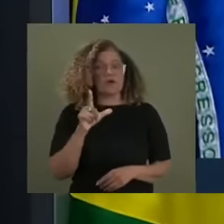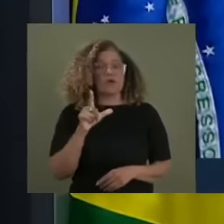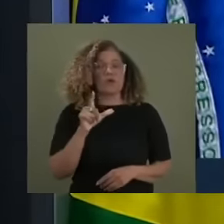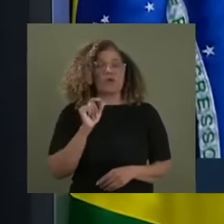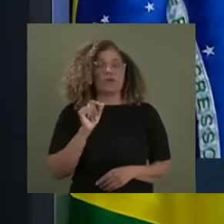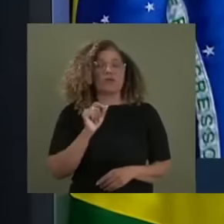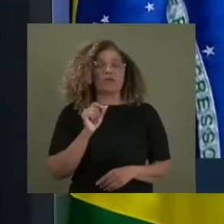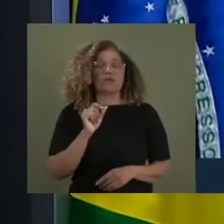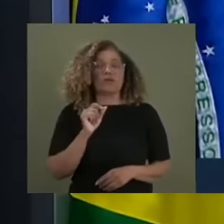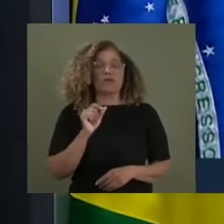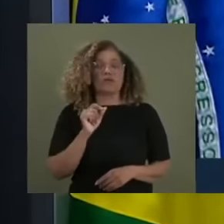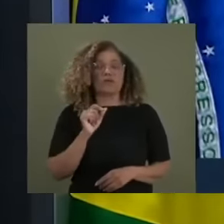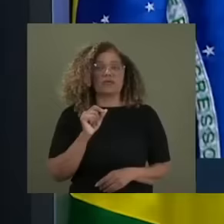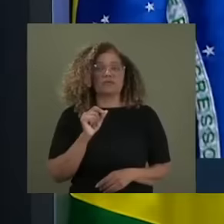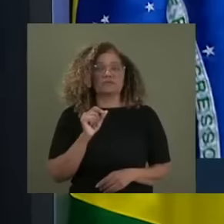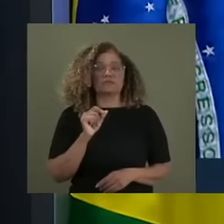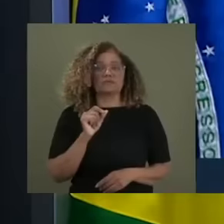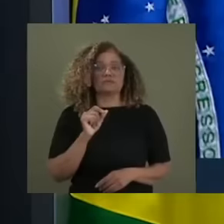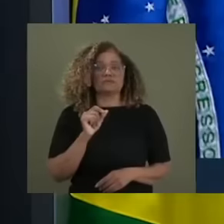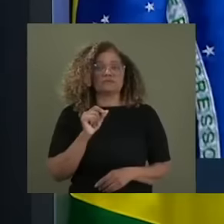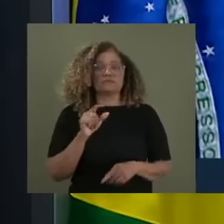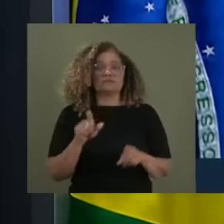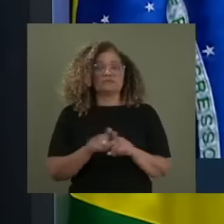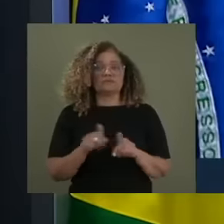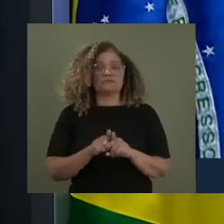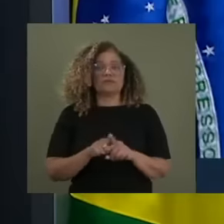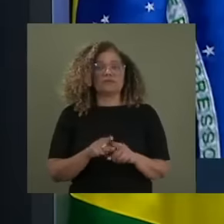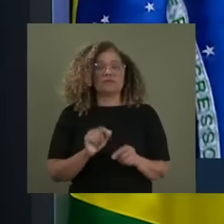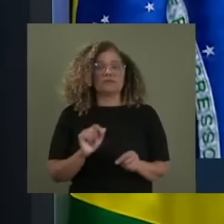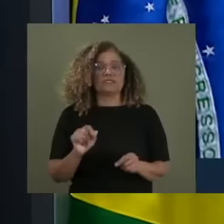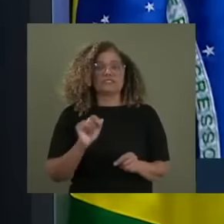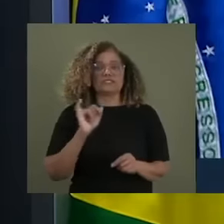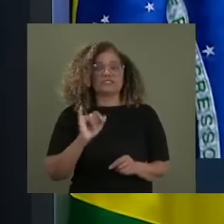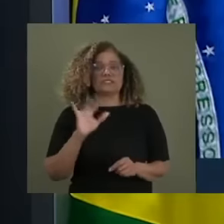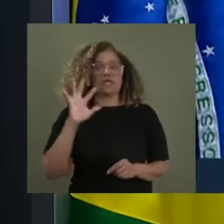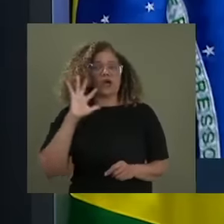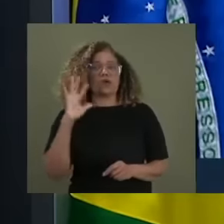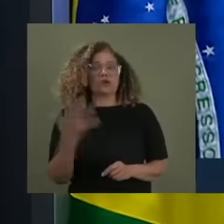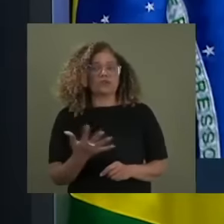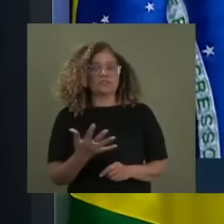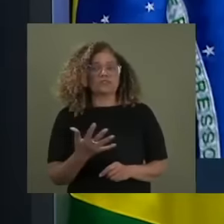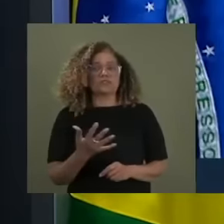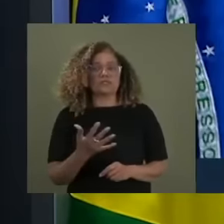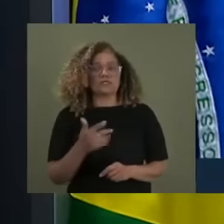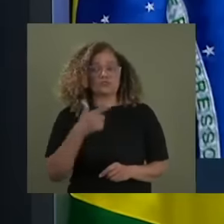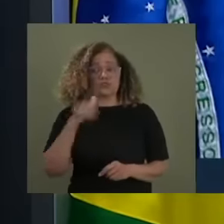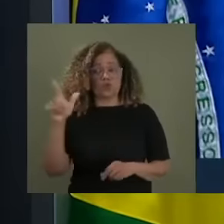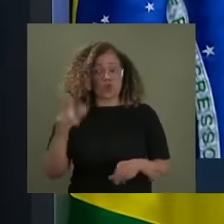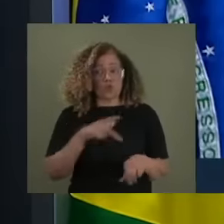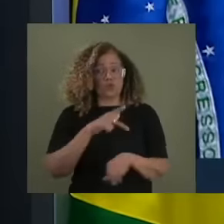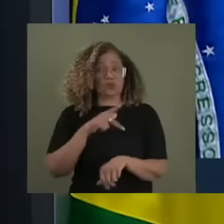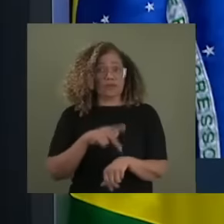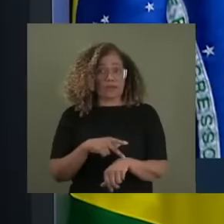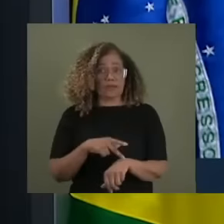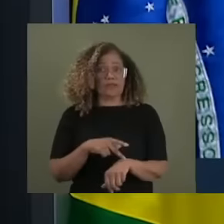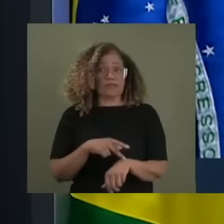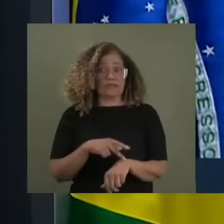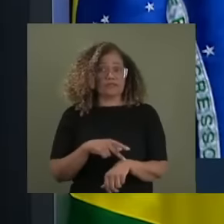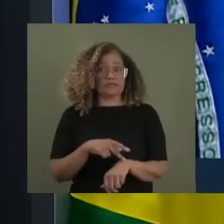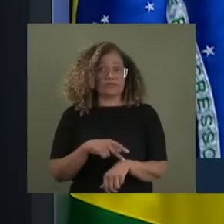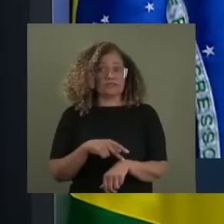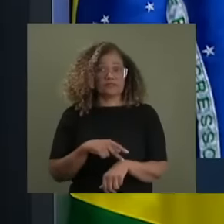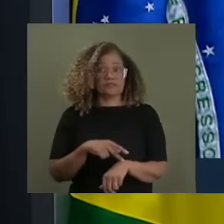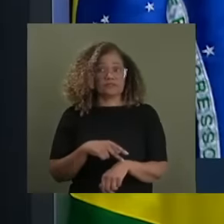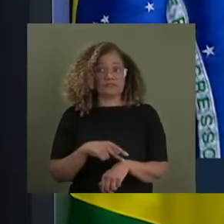fez um contorcionismo o malabarismo que se ocorresse eh em algum outro país